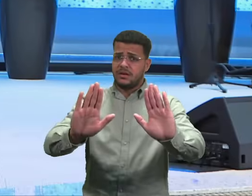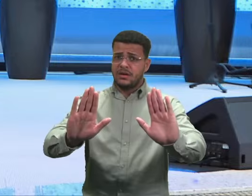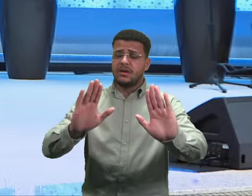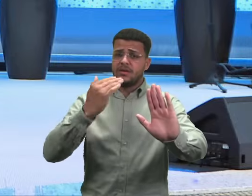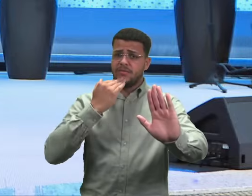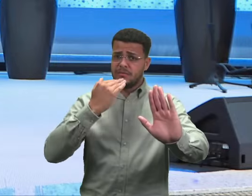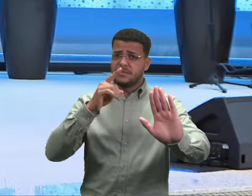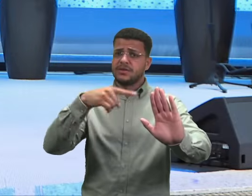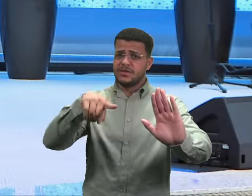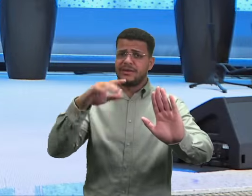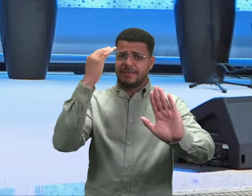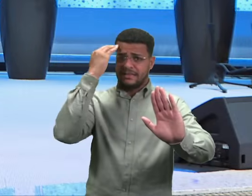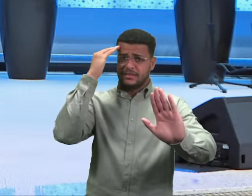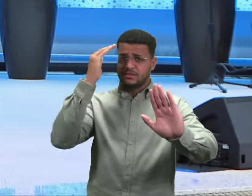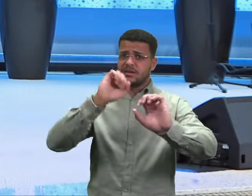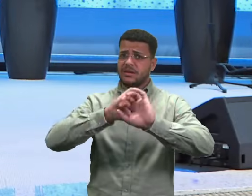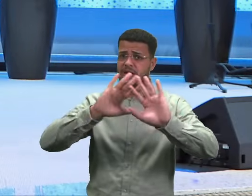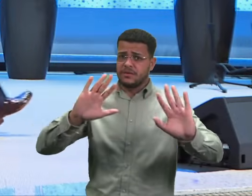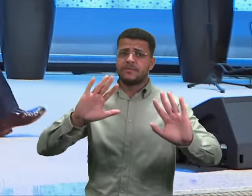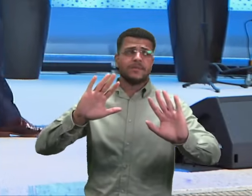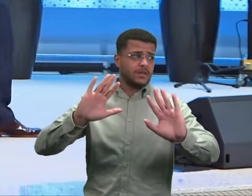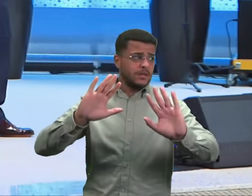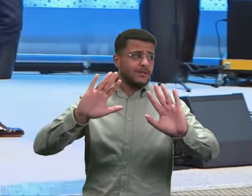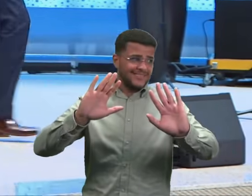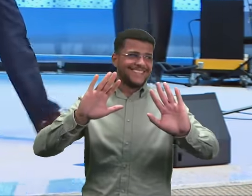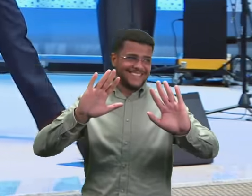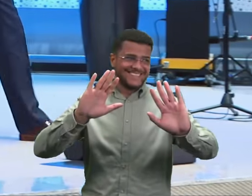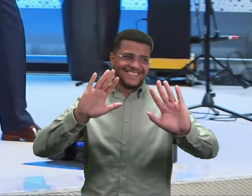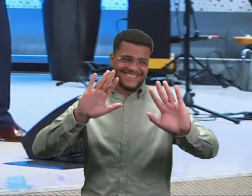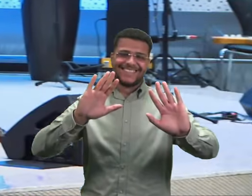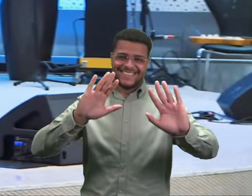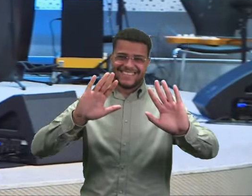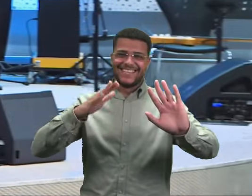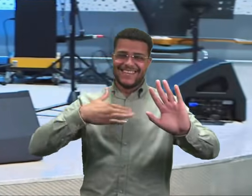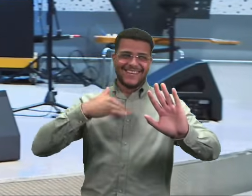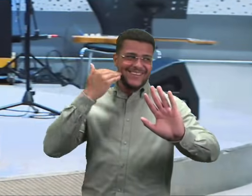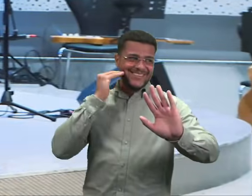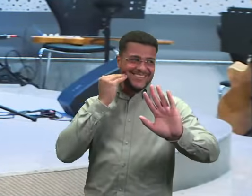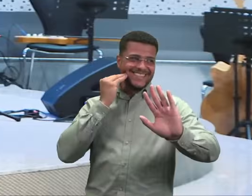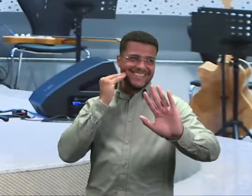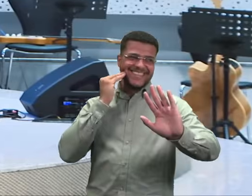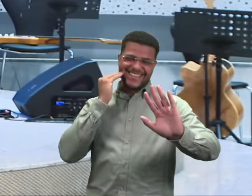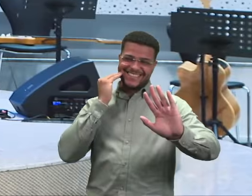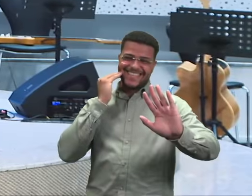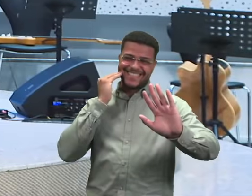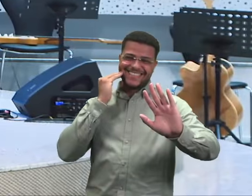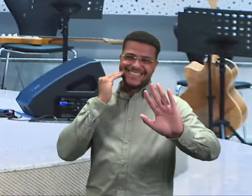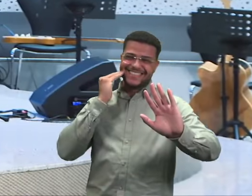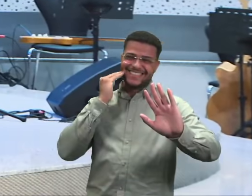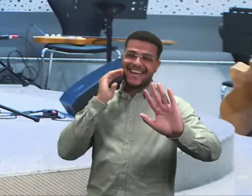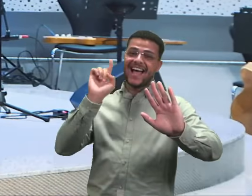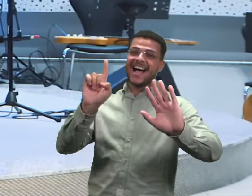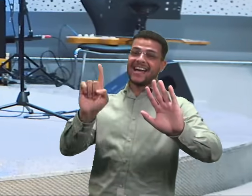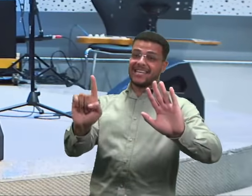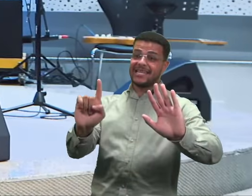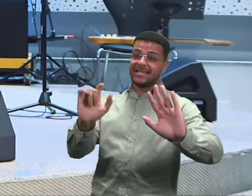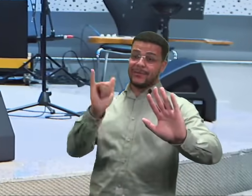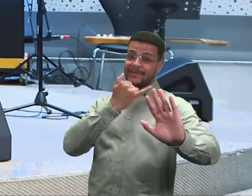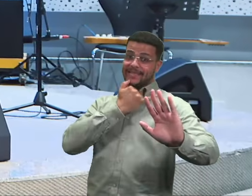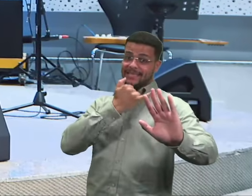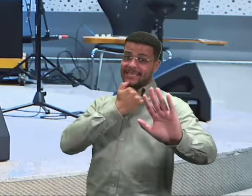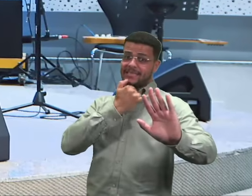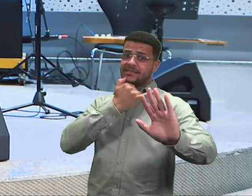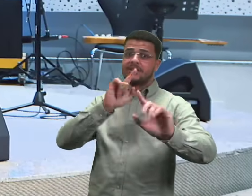isso. Eles estão com o coração partido porque Jesus não vai mais estar com eles. Eles estão tristes porque